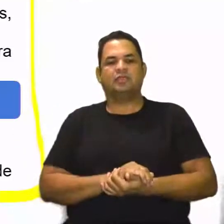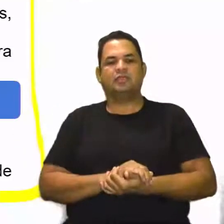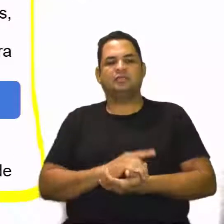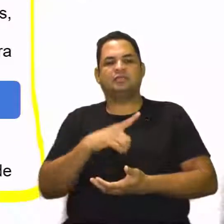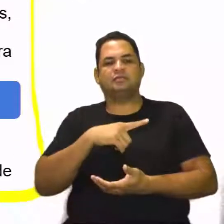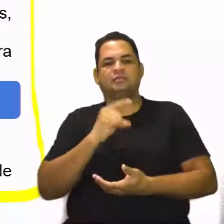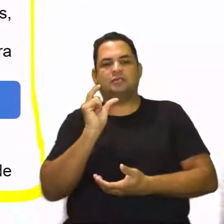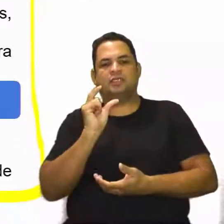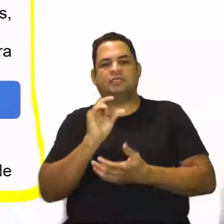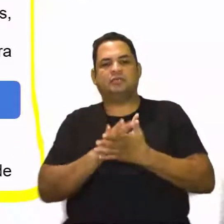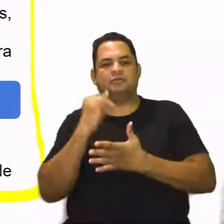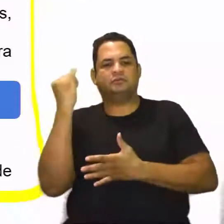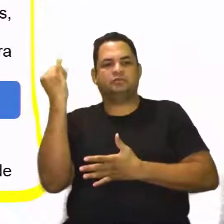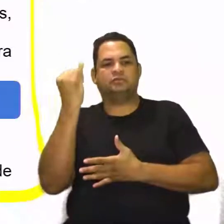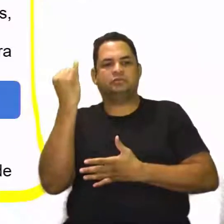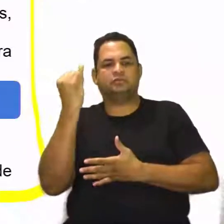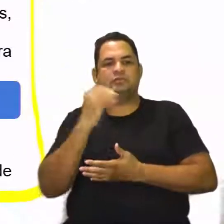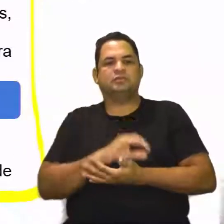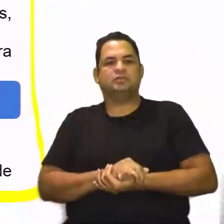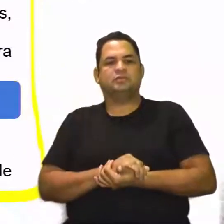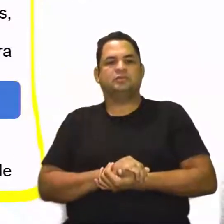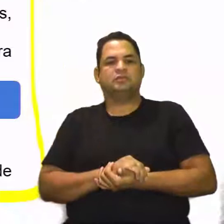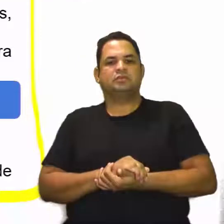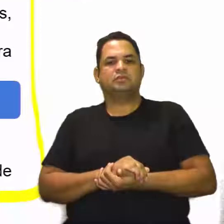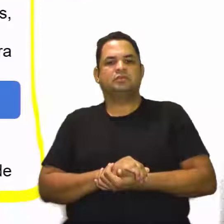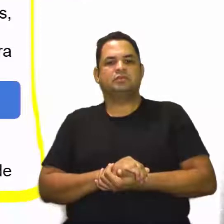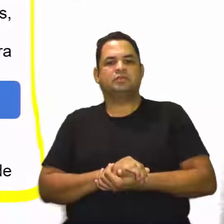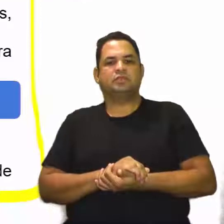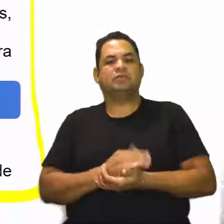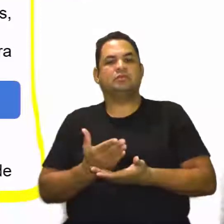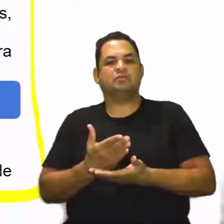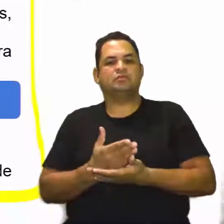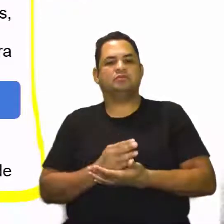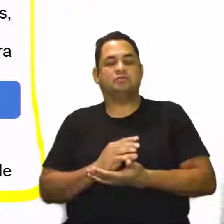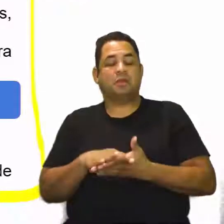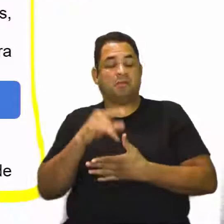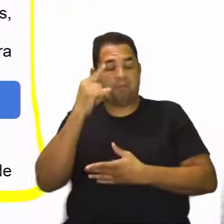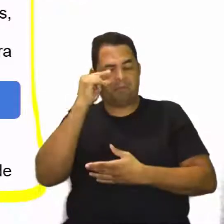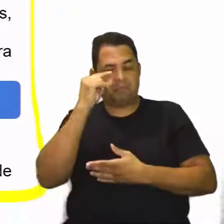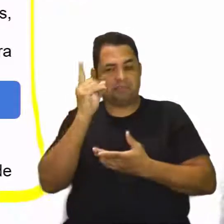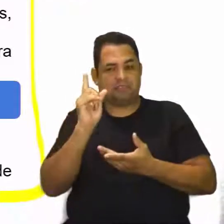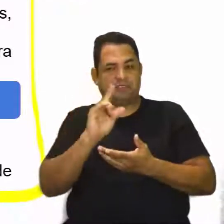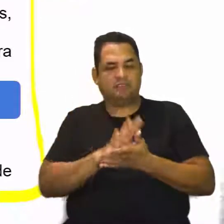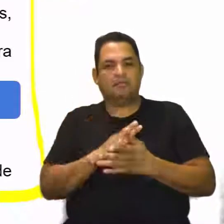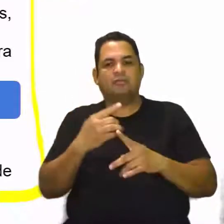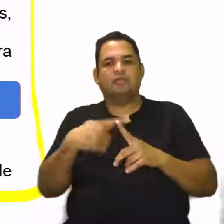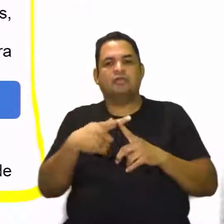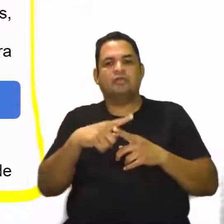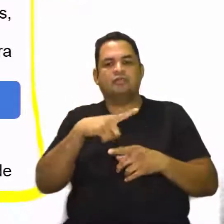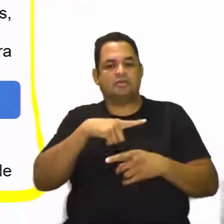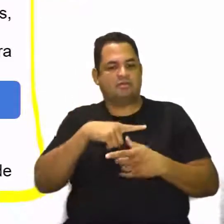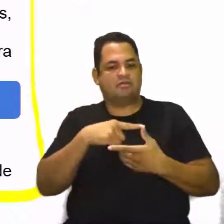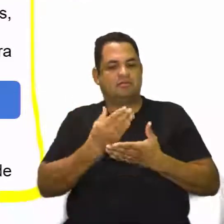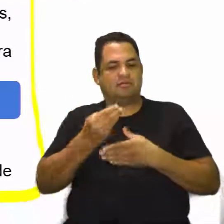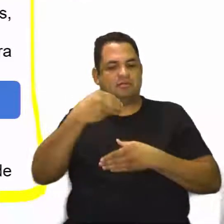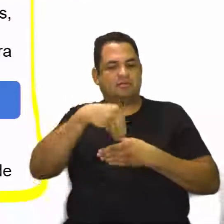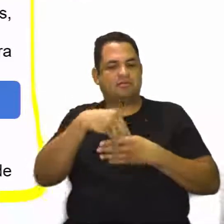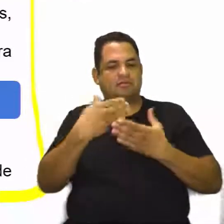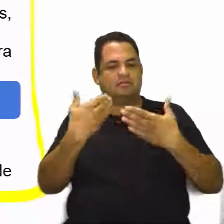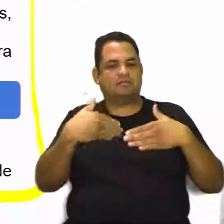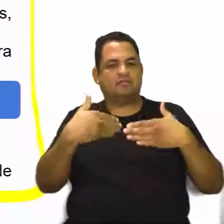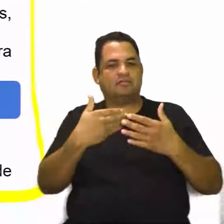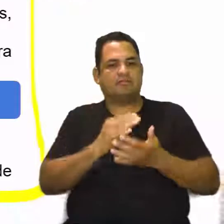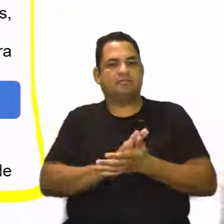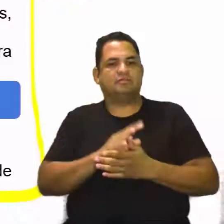como palavra-chave, aluno não pisca. Eu costumo dizer que quando eu digo não pisca é porque cai na avaliação. Então, tem aí